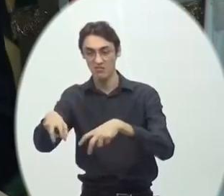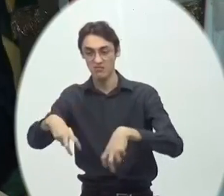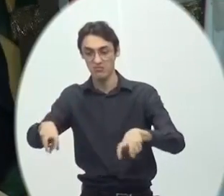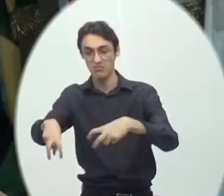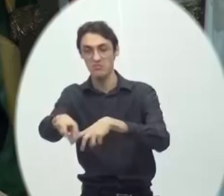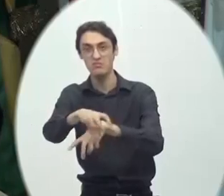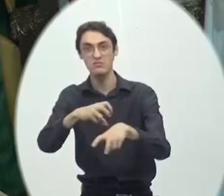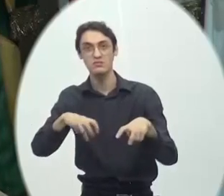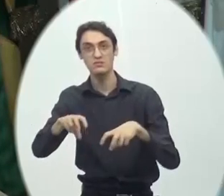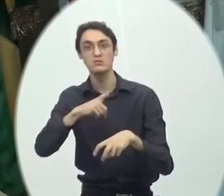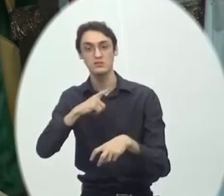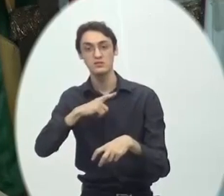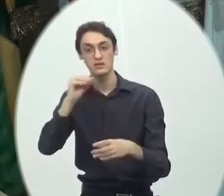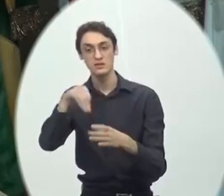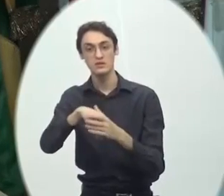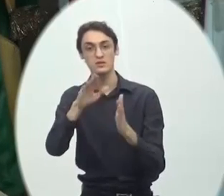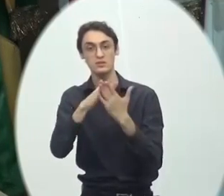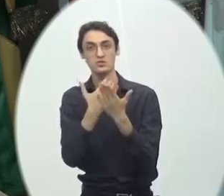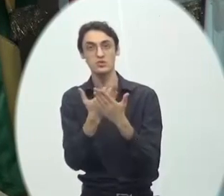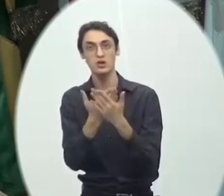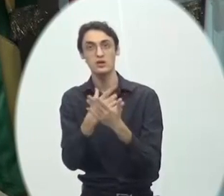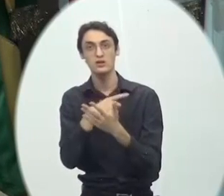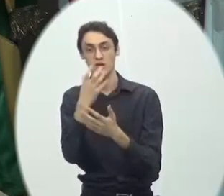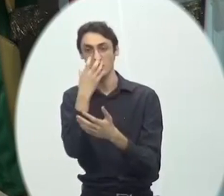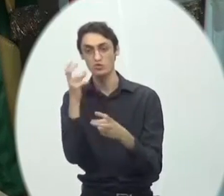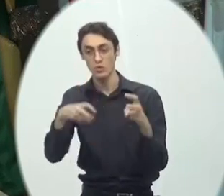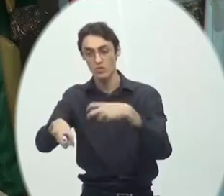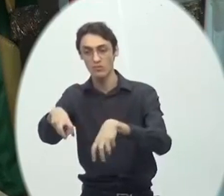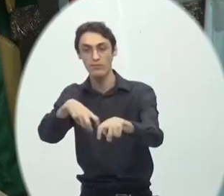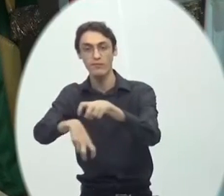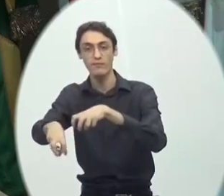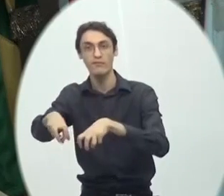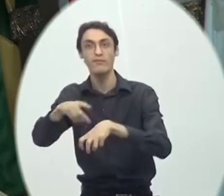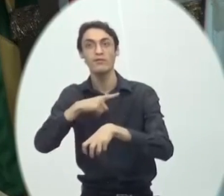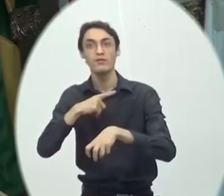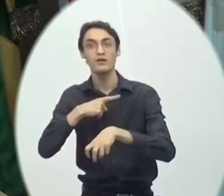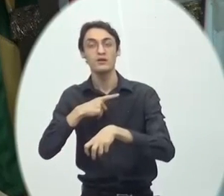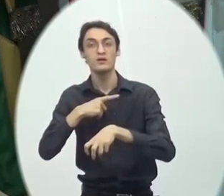vez em quando, tem cachorro dentro do colégio, isso não é novidade para ninguém.